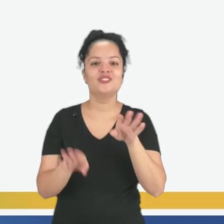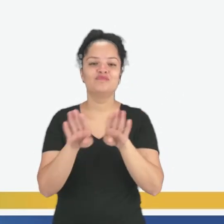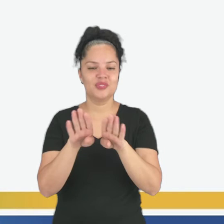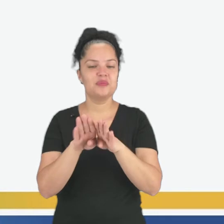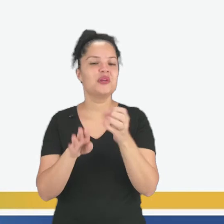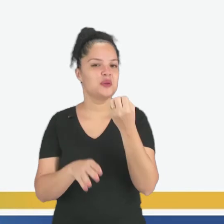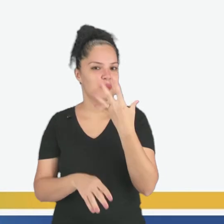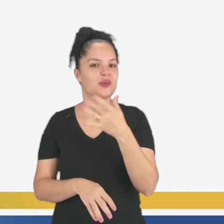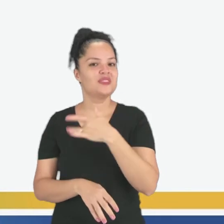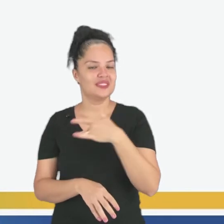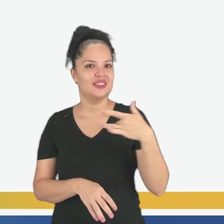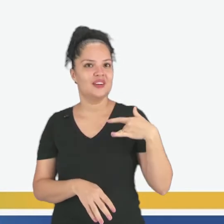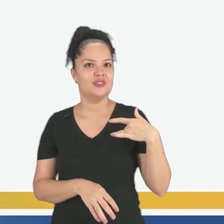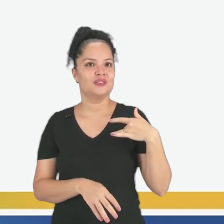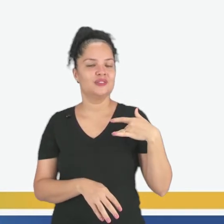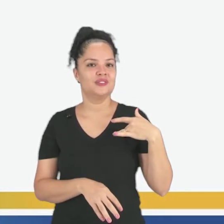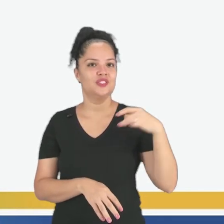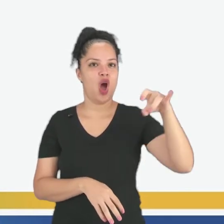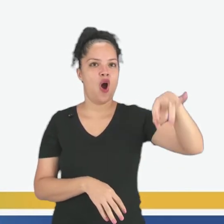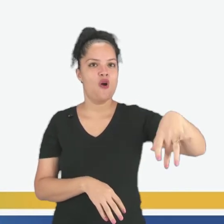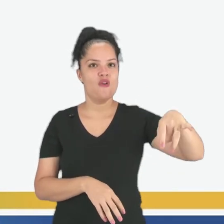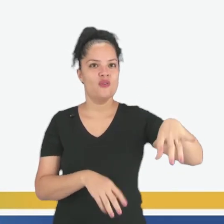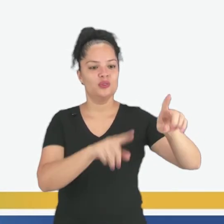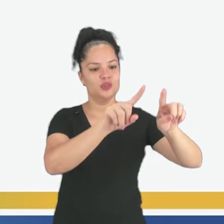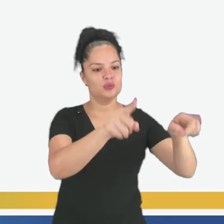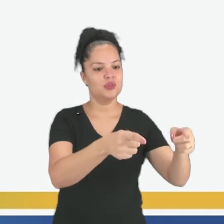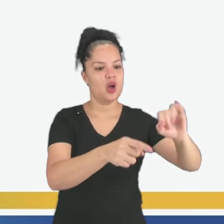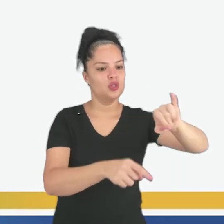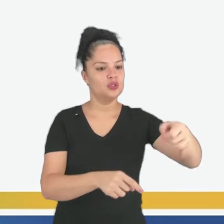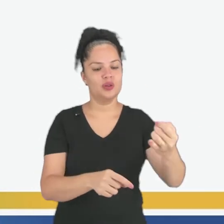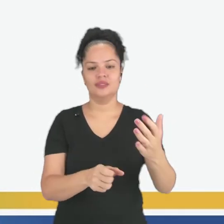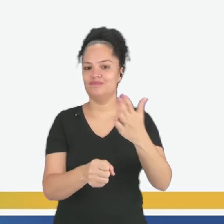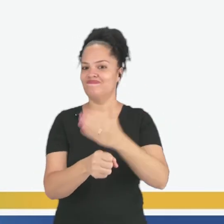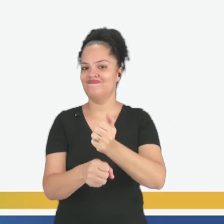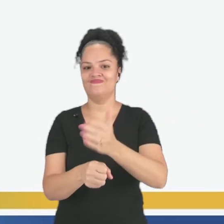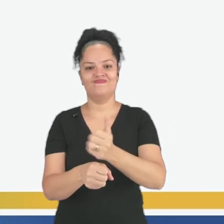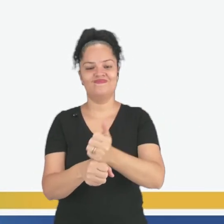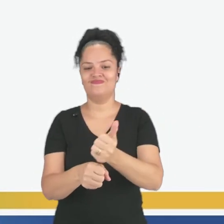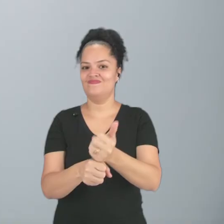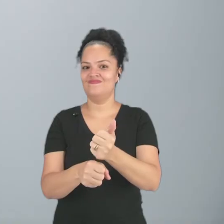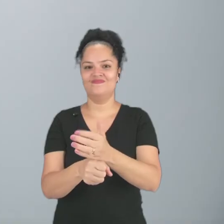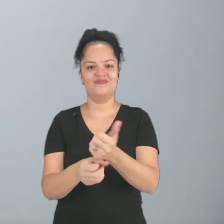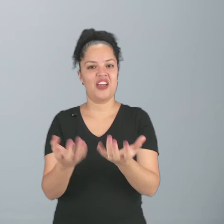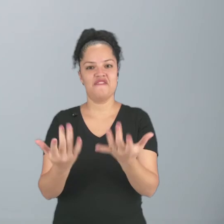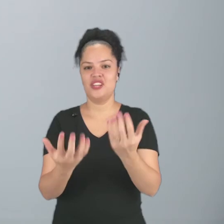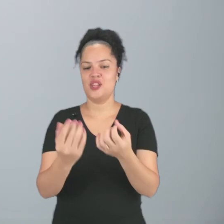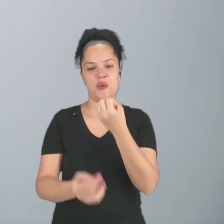healthy food. E por último, french fries, batata frita, junk food, ok?